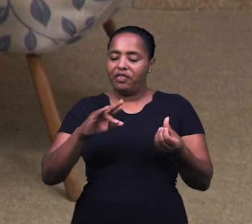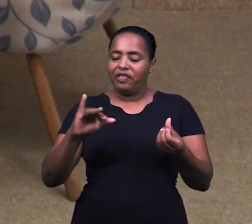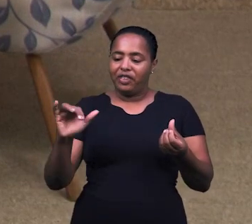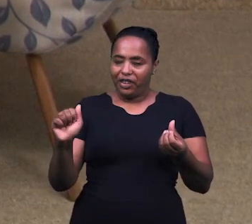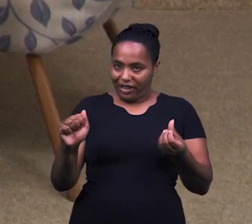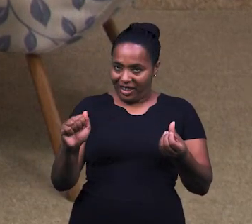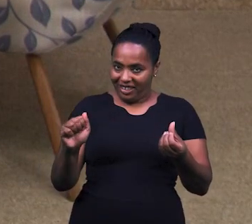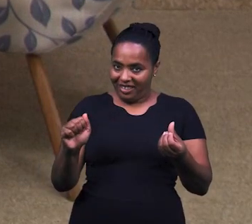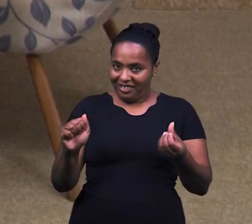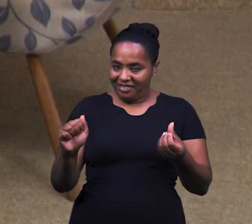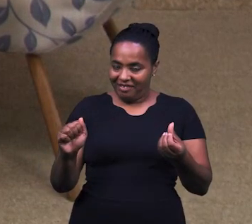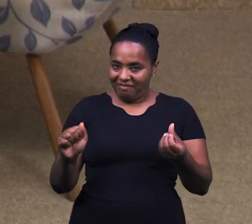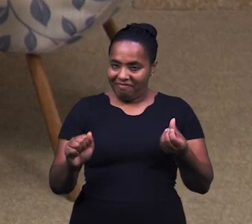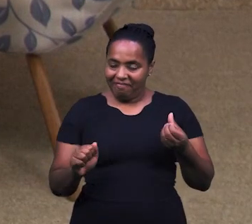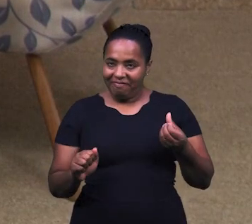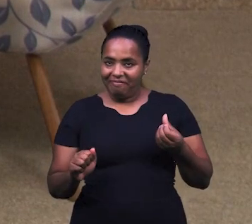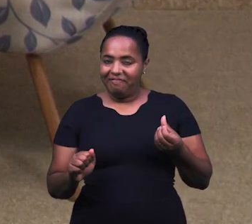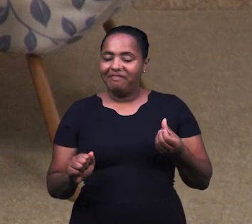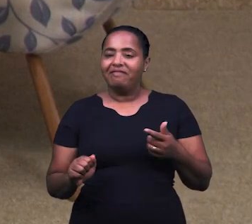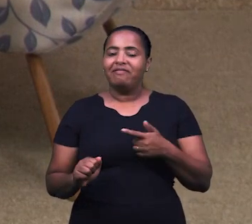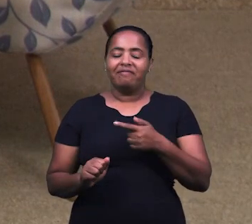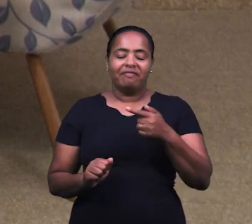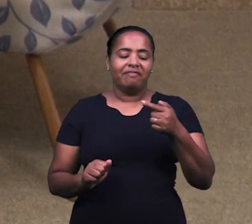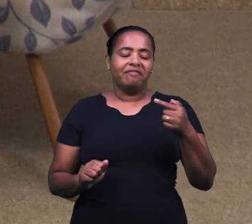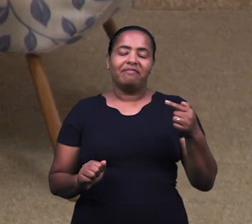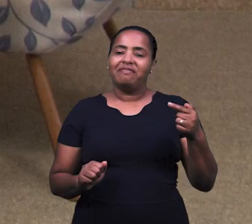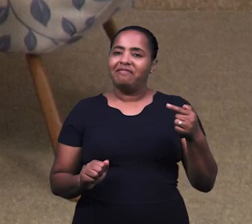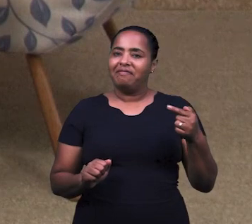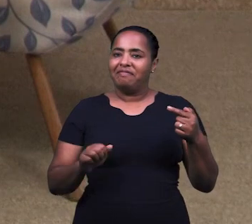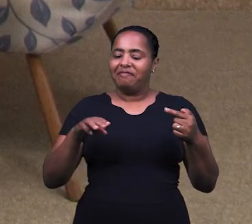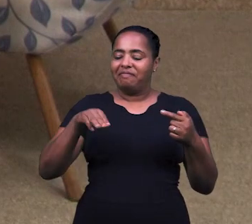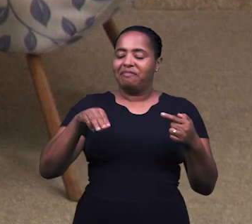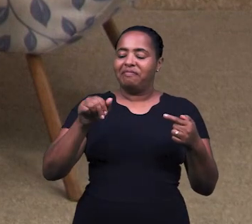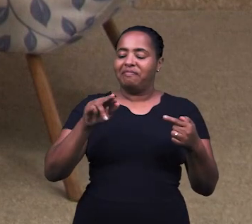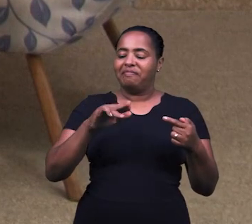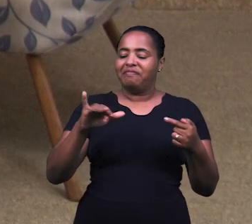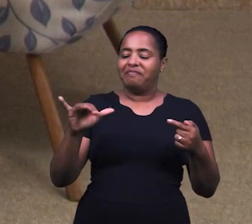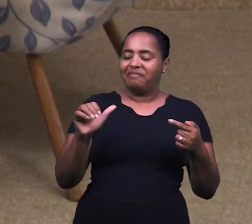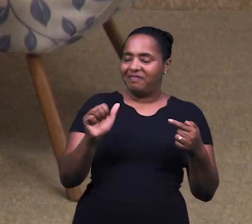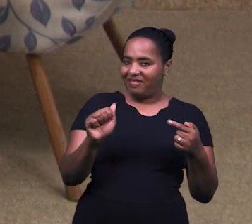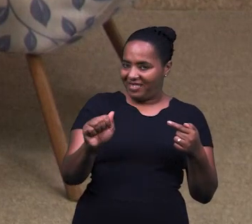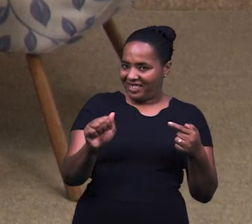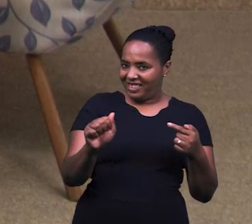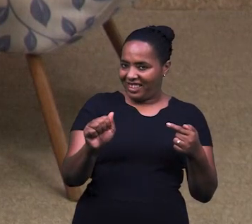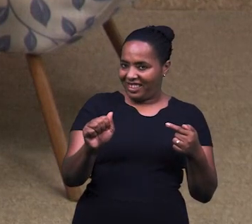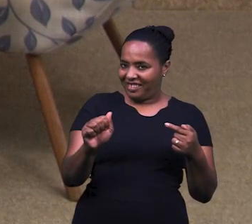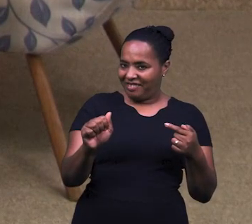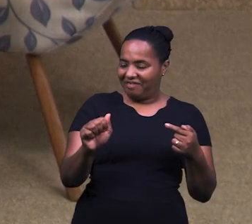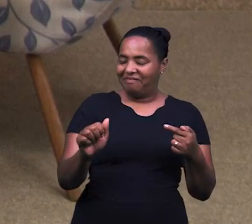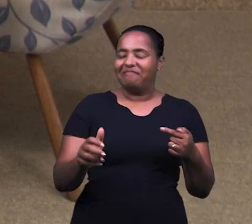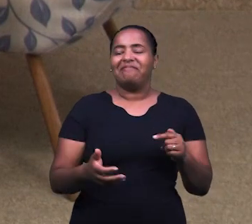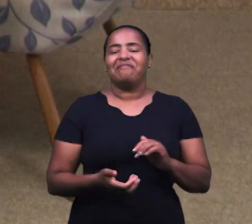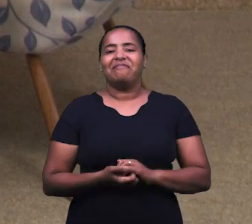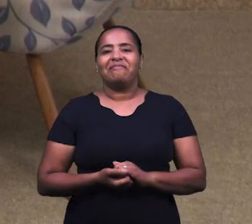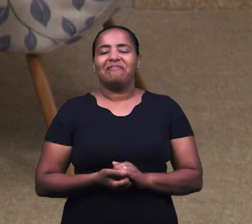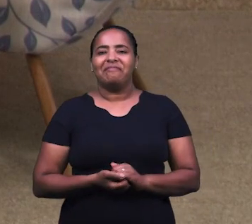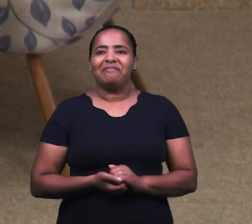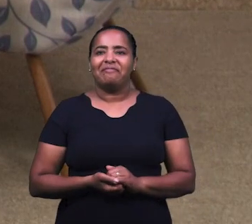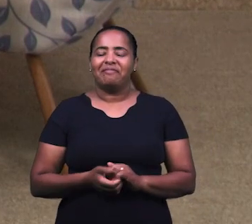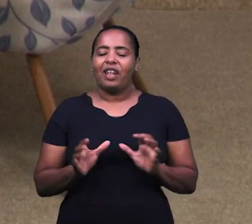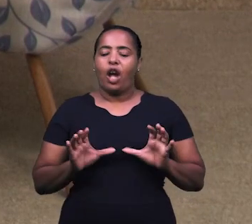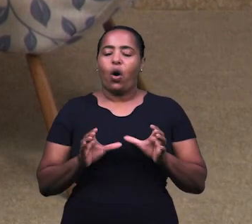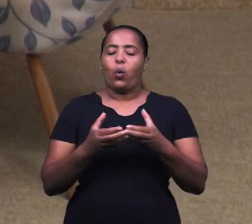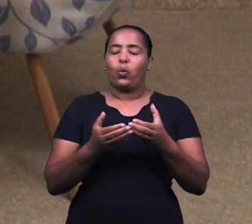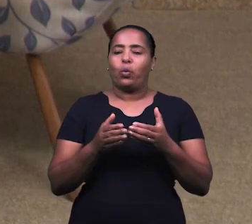Vitória Eman Barros, de Vitória da Conquista, Bahia. E da criança Maria Emanuele, de Água Branca, Paraíba,